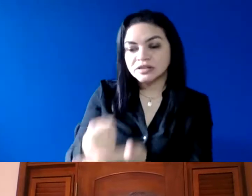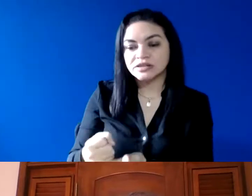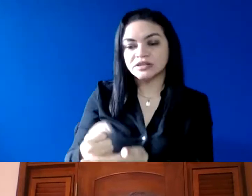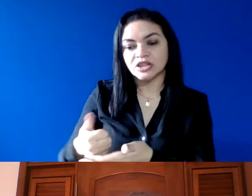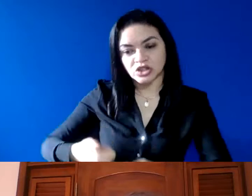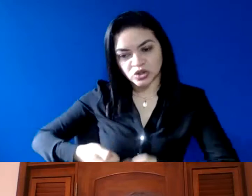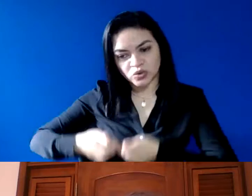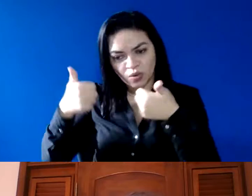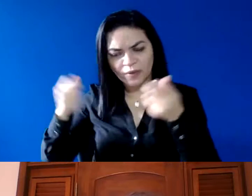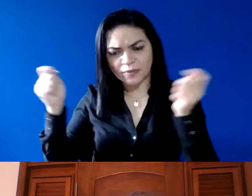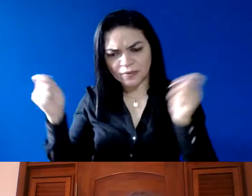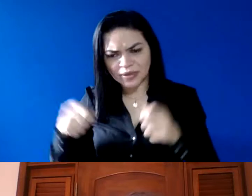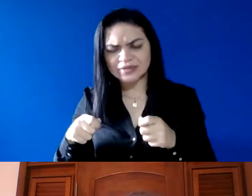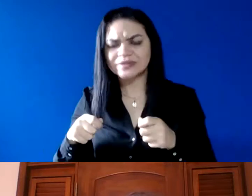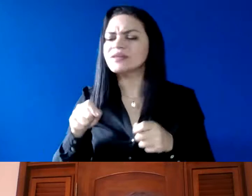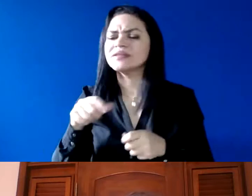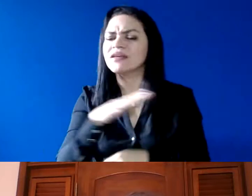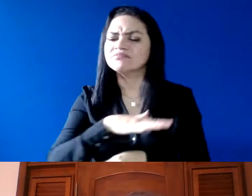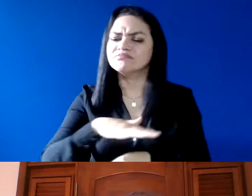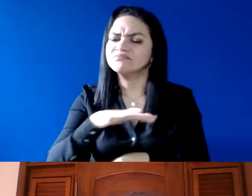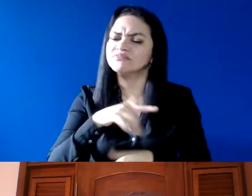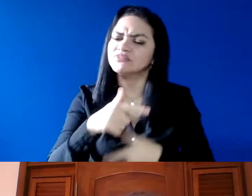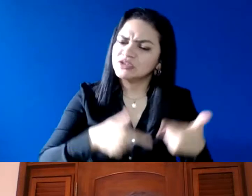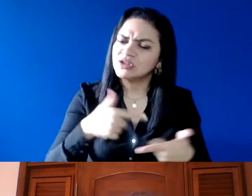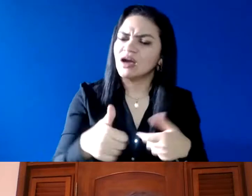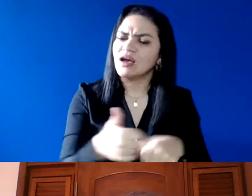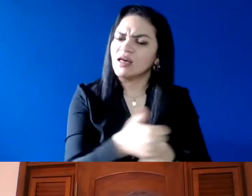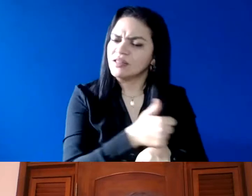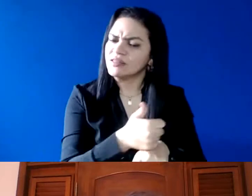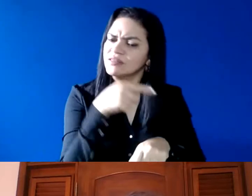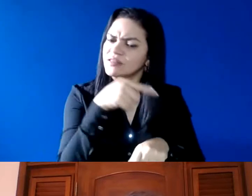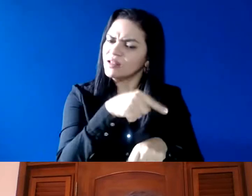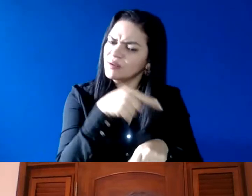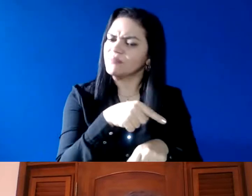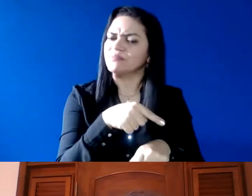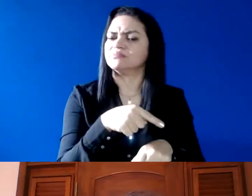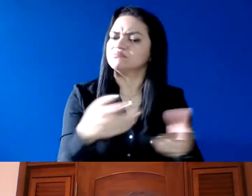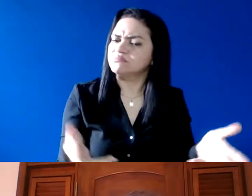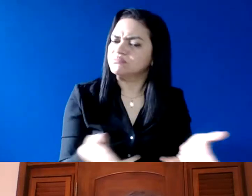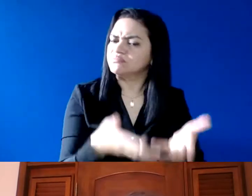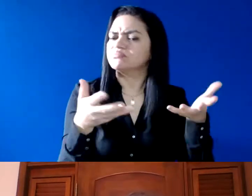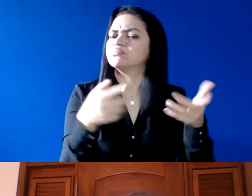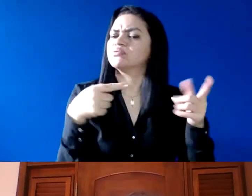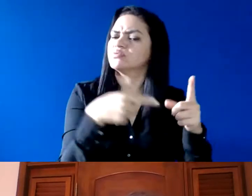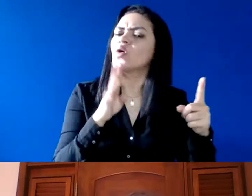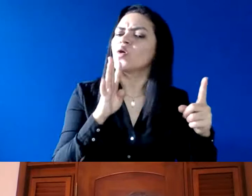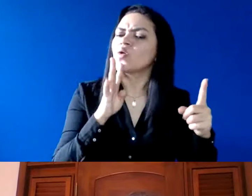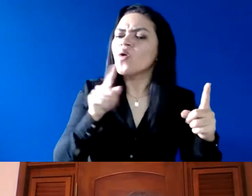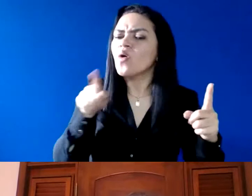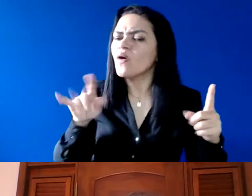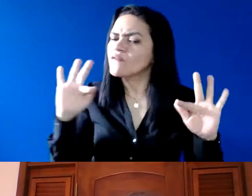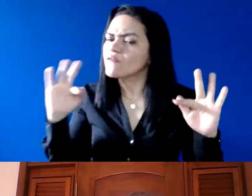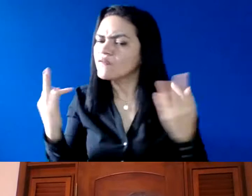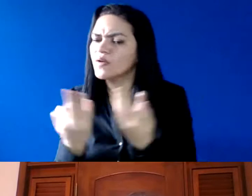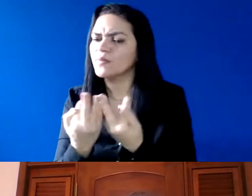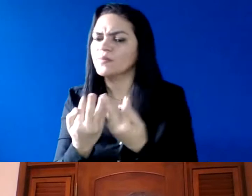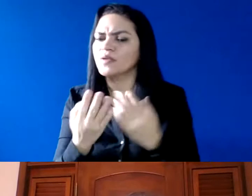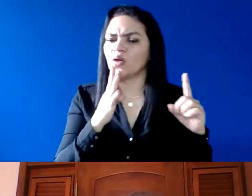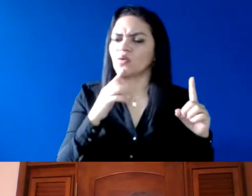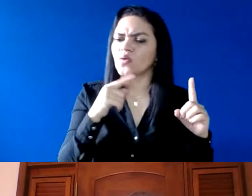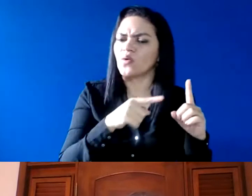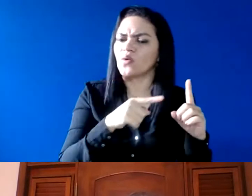que trazer isso desde o território, trabalhar com um profissional que está ali no território, conhece aquela família, tem que